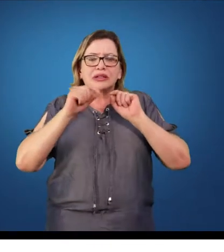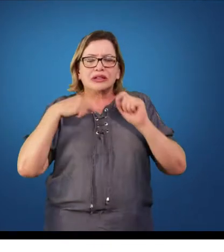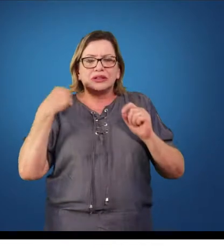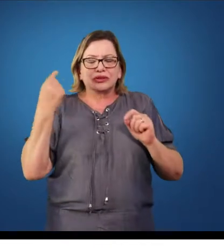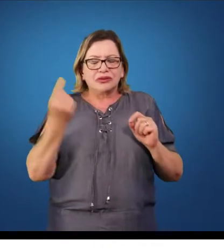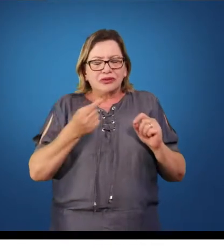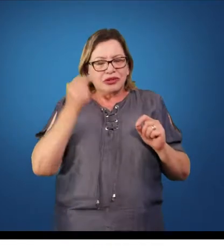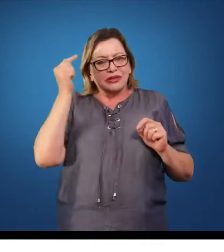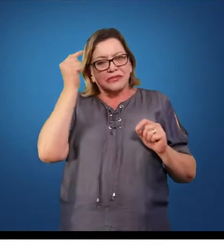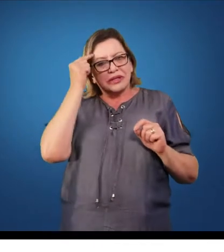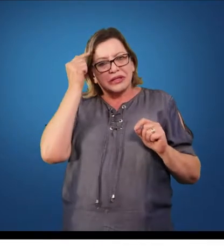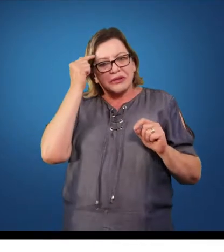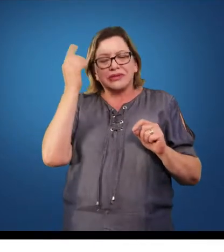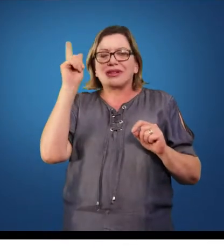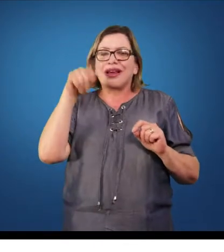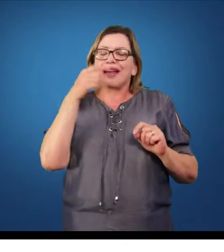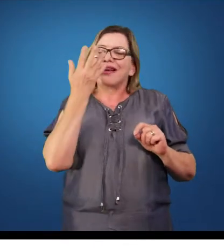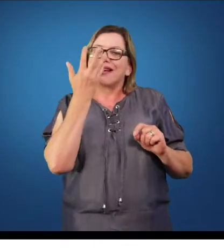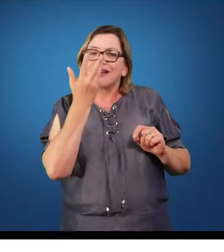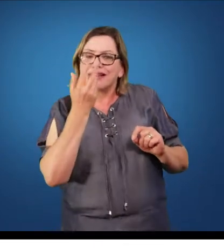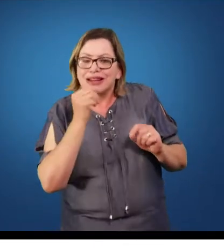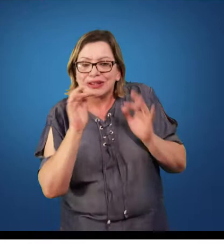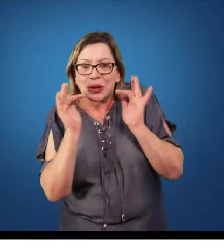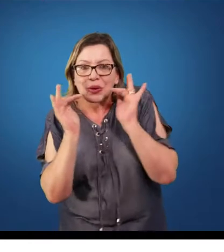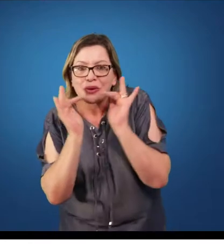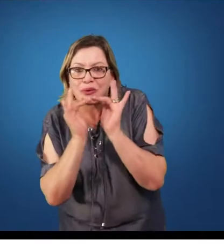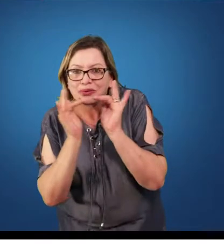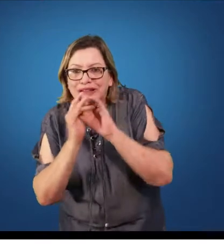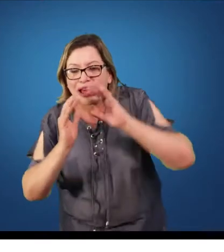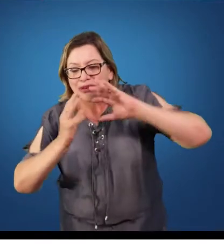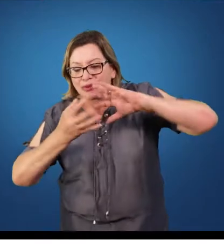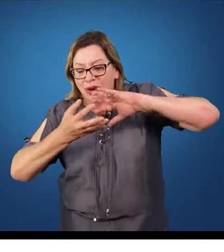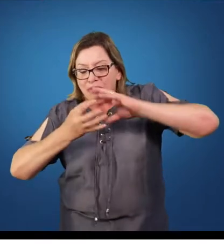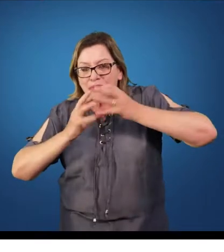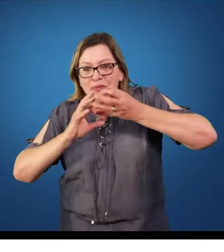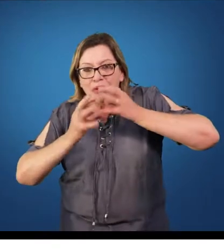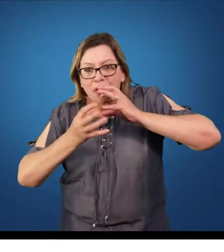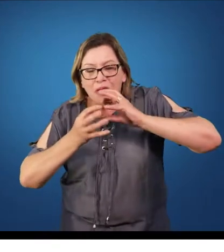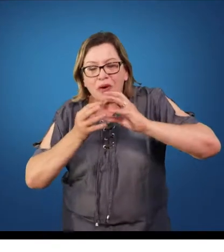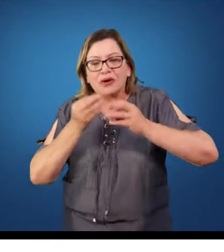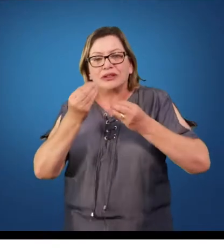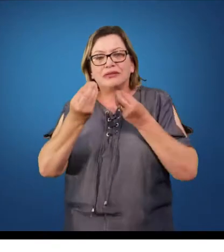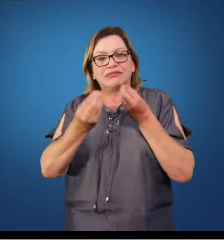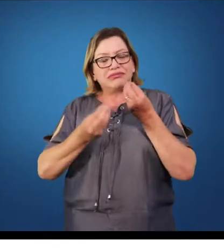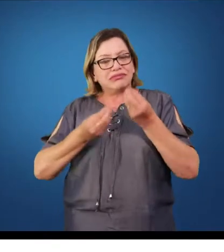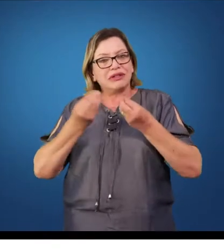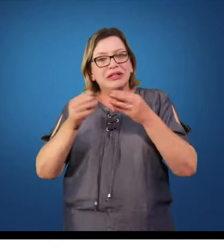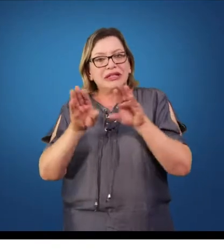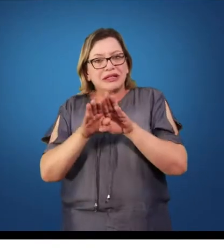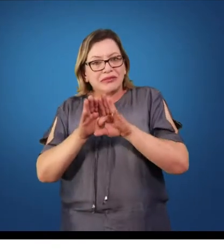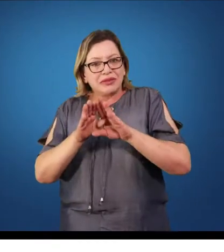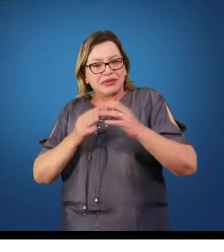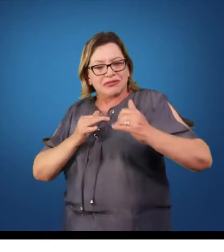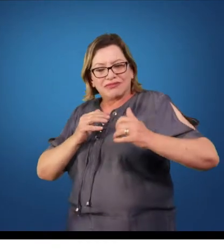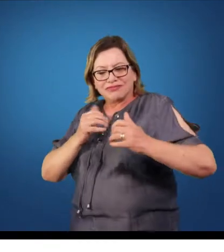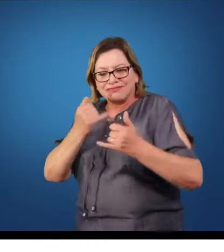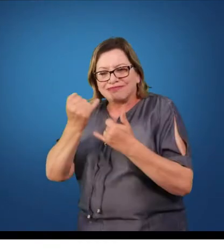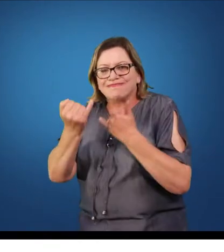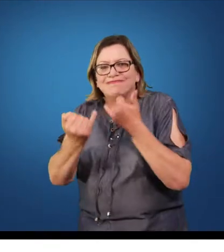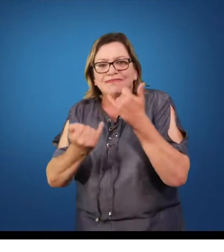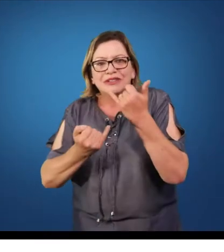entendemos é que a criança, ao ter contato com a bola de handebol, certo? E ao jogo de